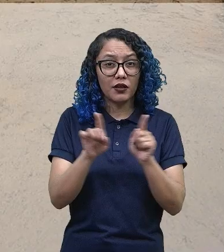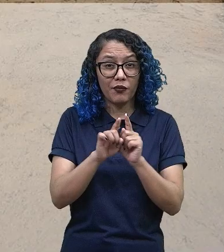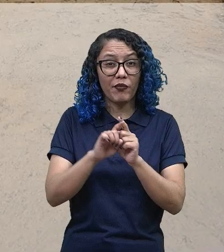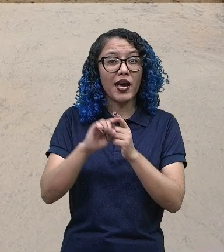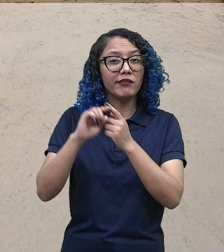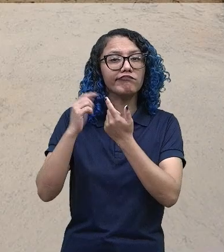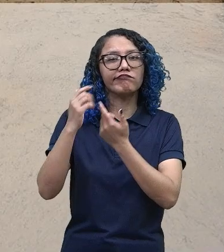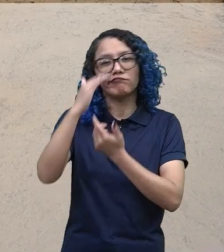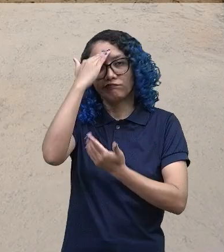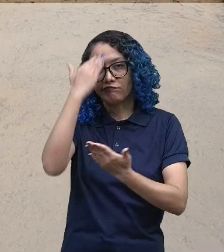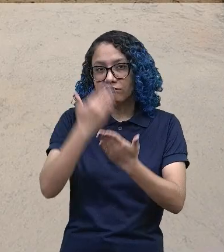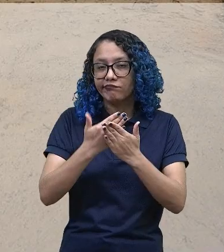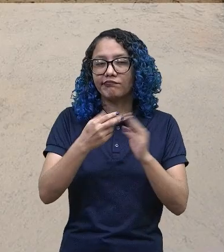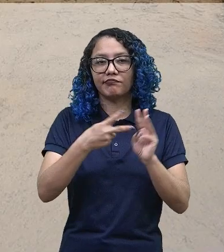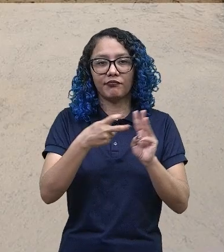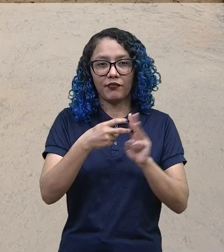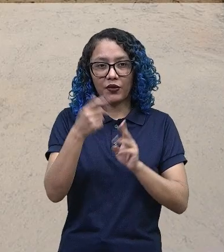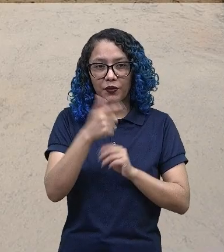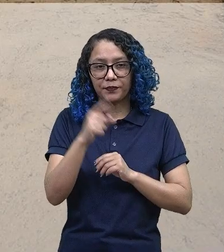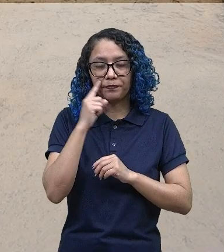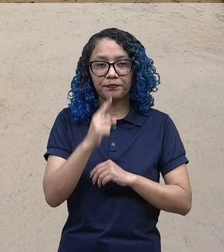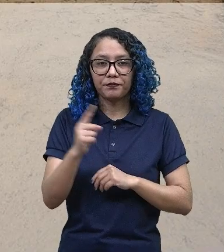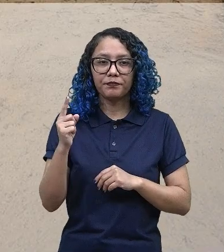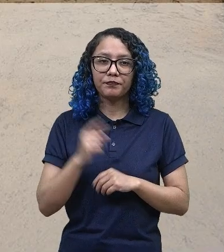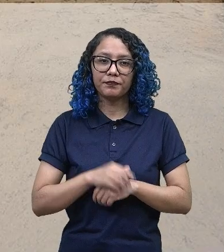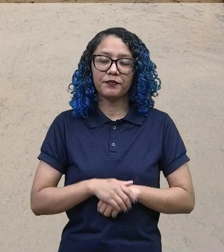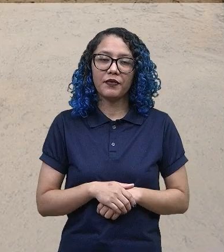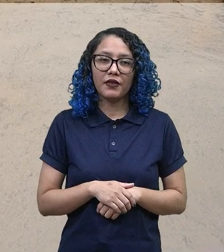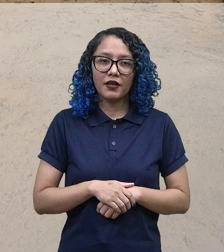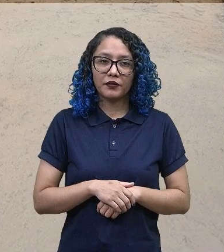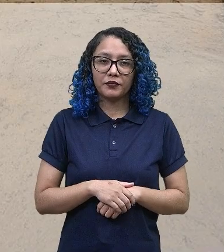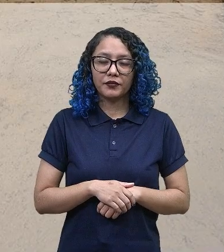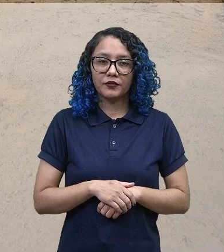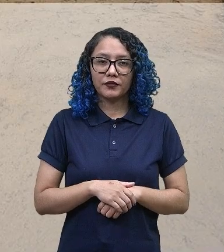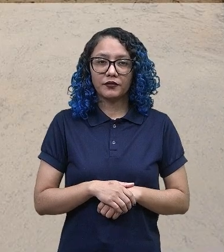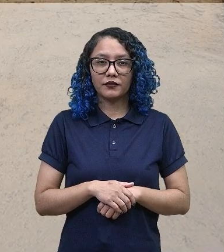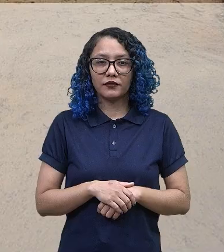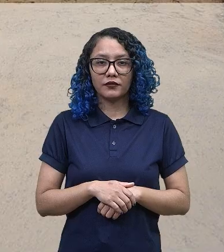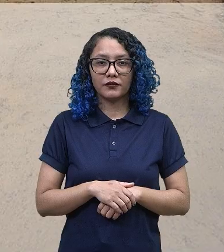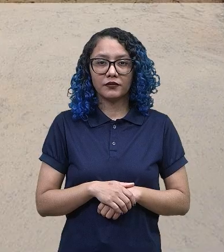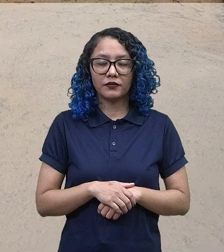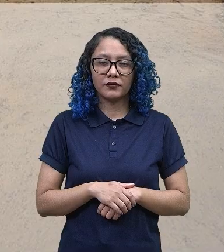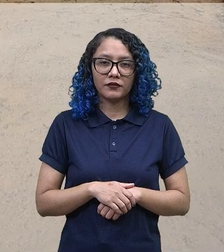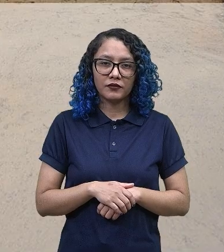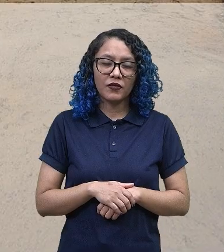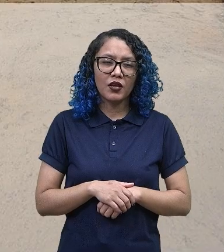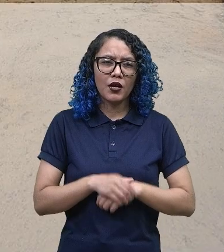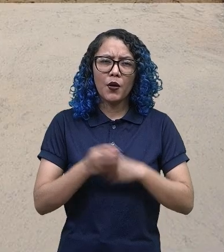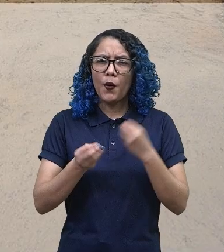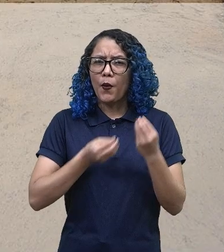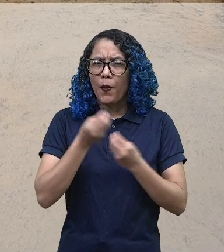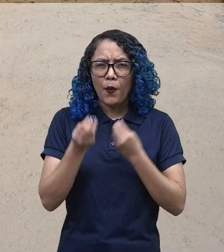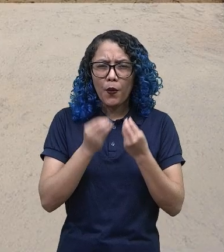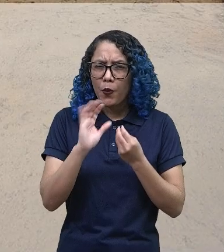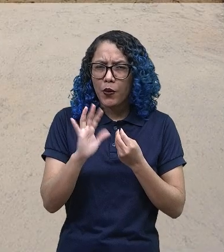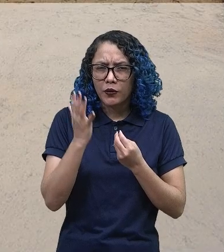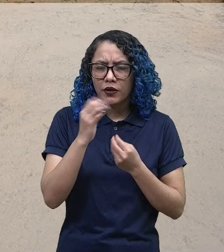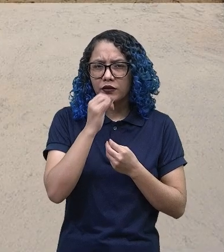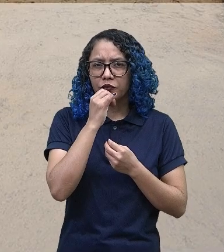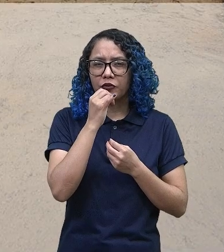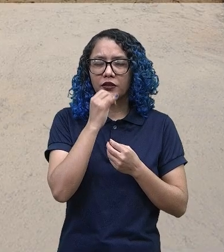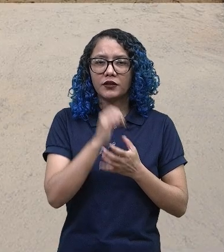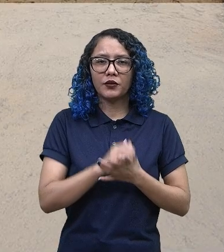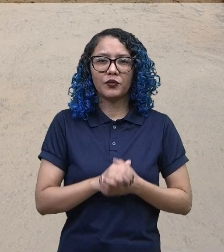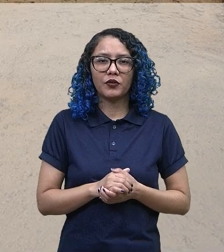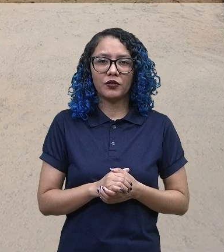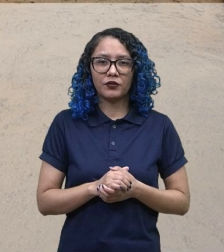Outras características aparecem para a gente, olha só, elas são reveladas em disputas ali relacionadas